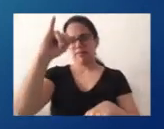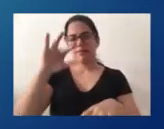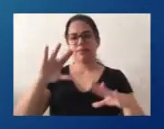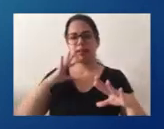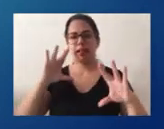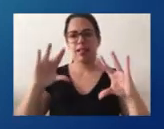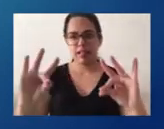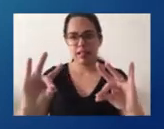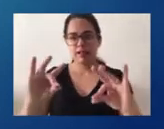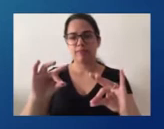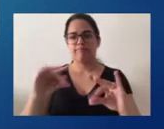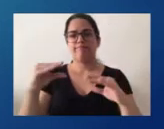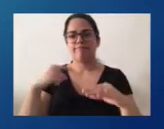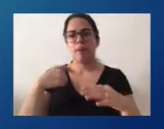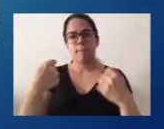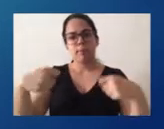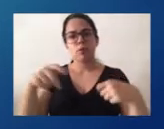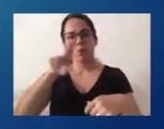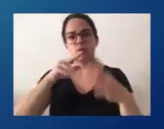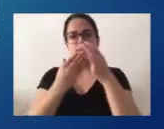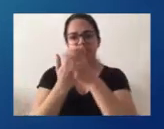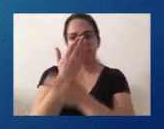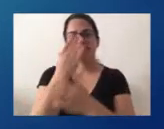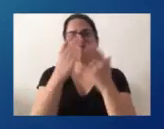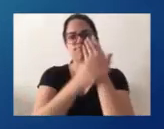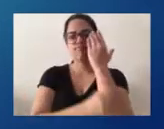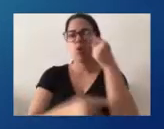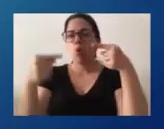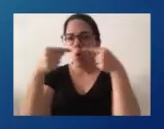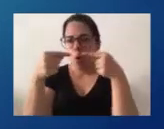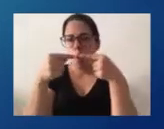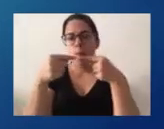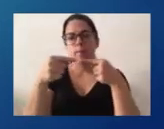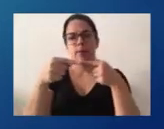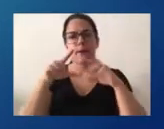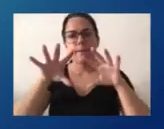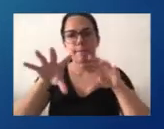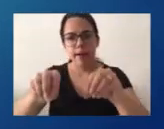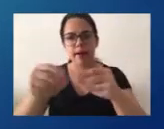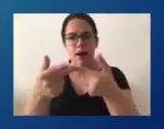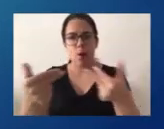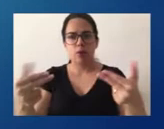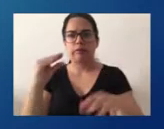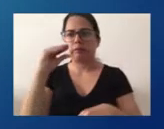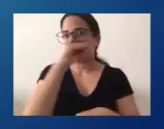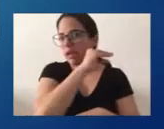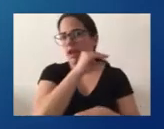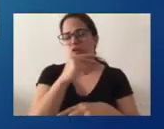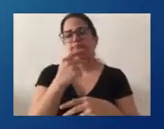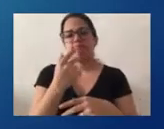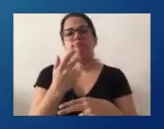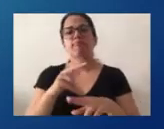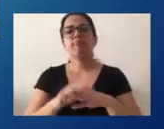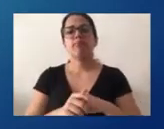porque o material está quente. Então, vocês vejam que essa manipuladora aqui está correta, usando aqui as luvas adequadas para o manuseio